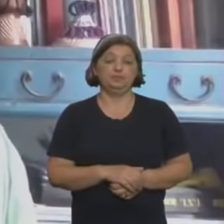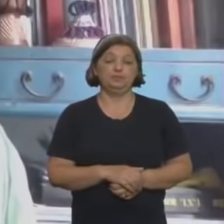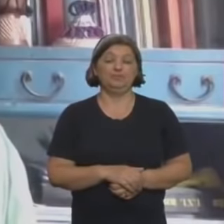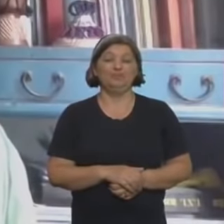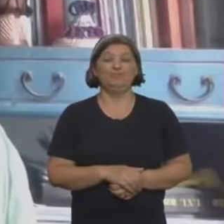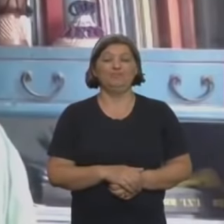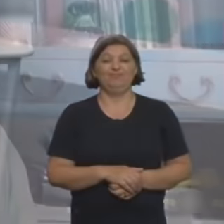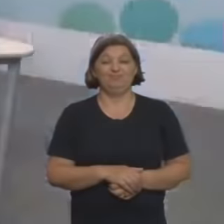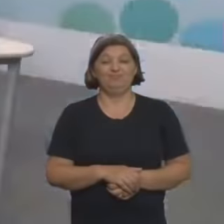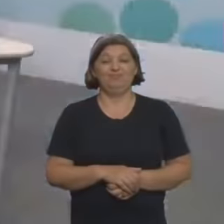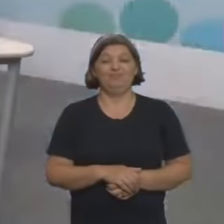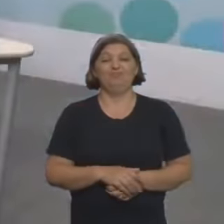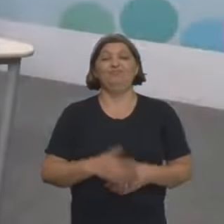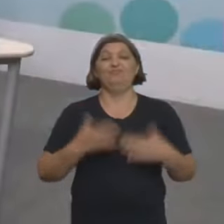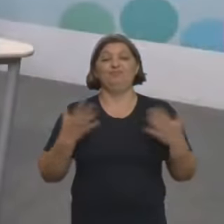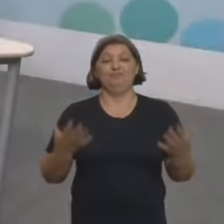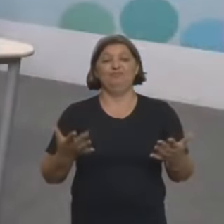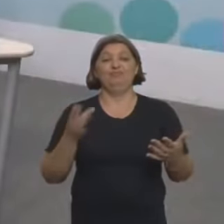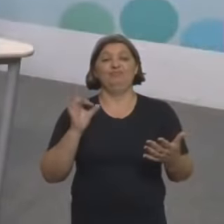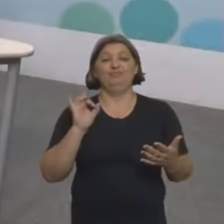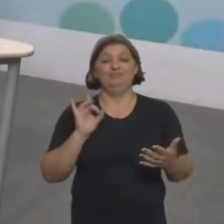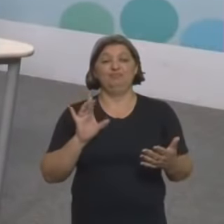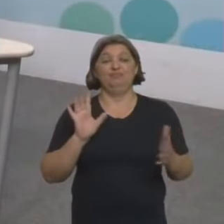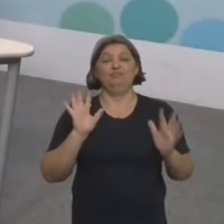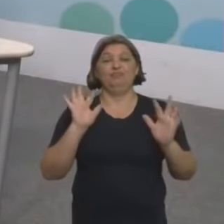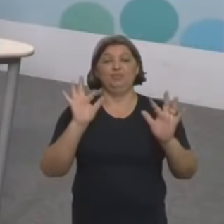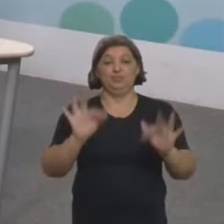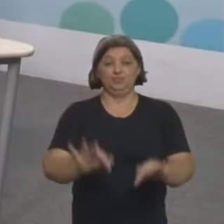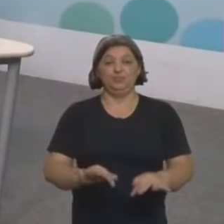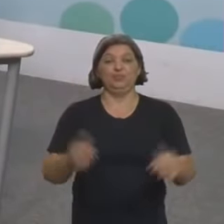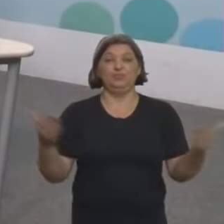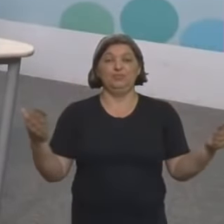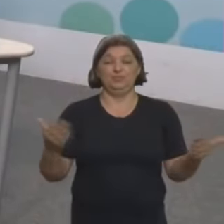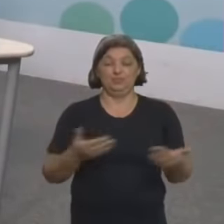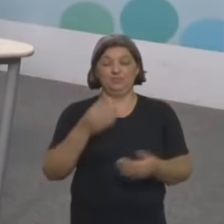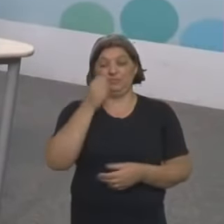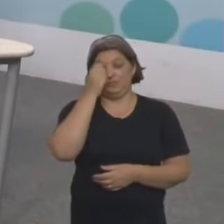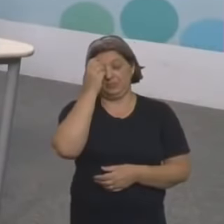Bom, então, só pra gente fechar agora,